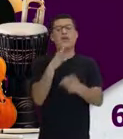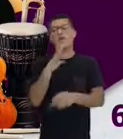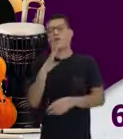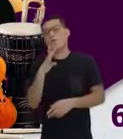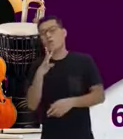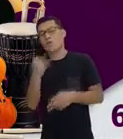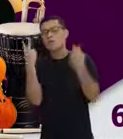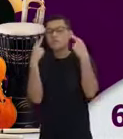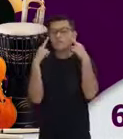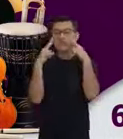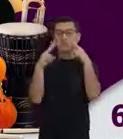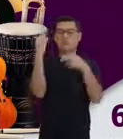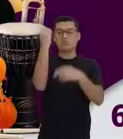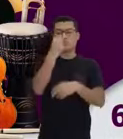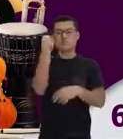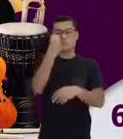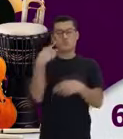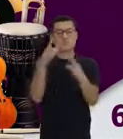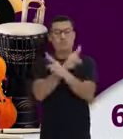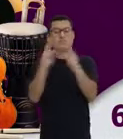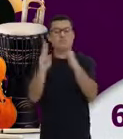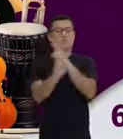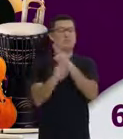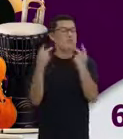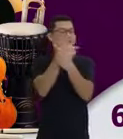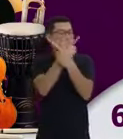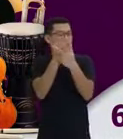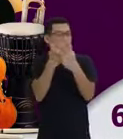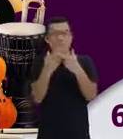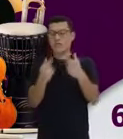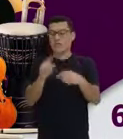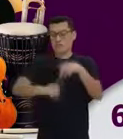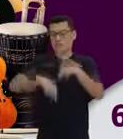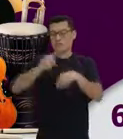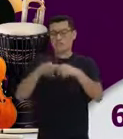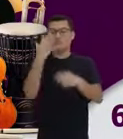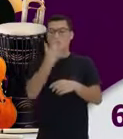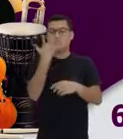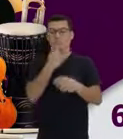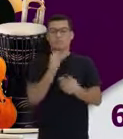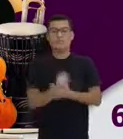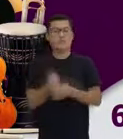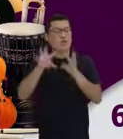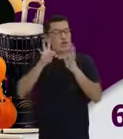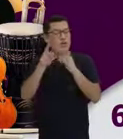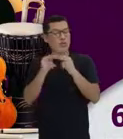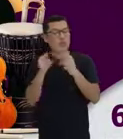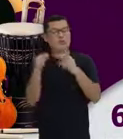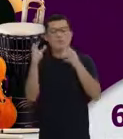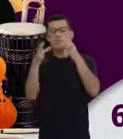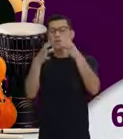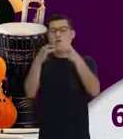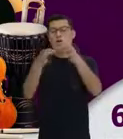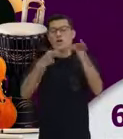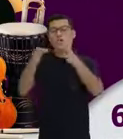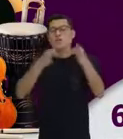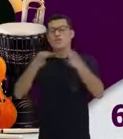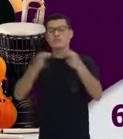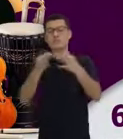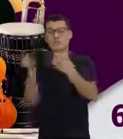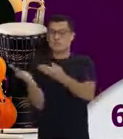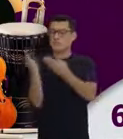conhecer vai ver e vai se relacionar com uma série dos Oi e aquele estão todos arrumados né